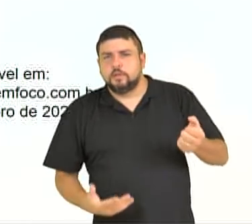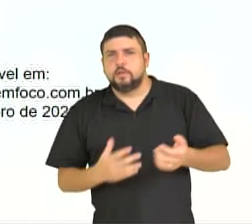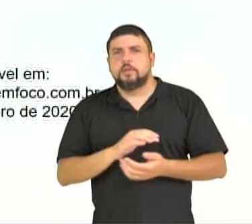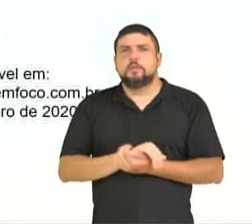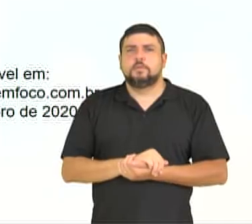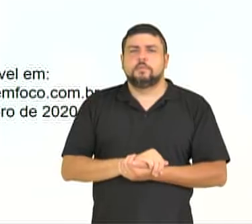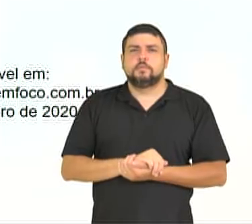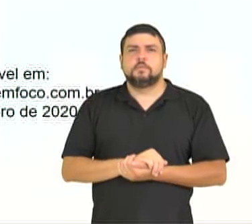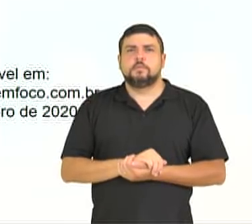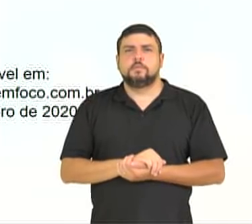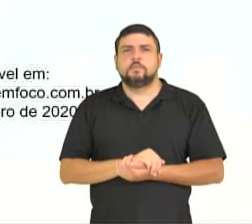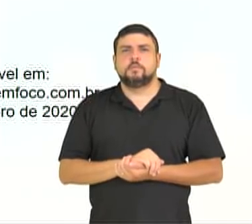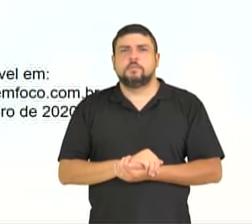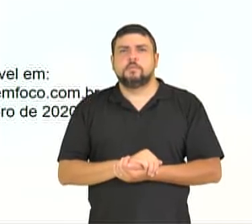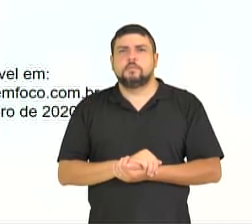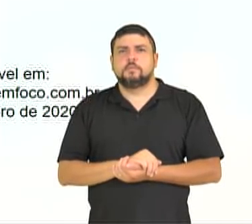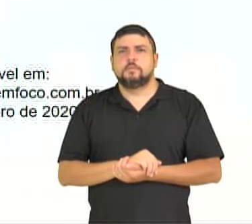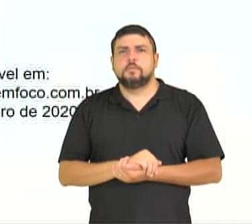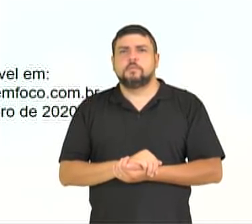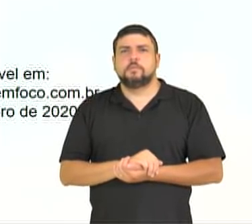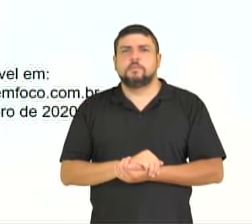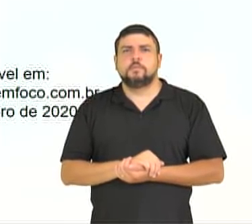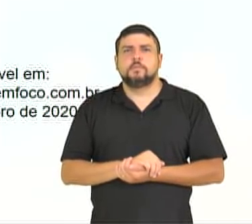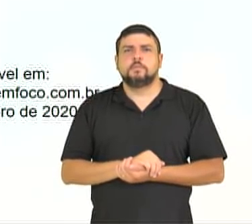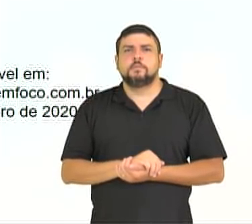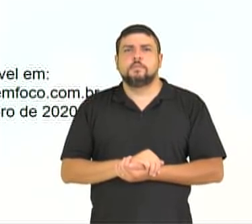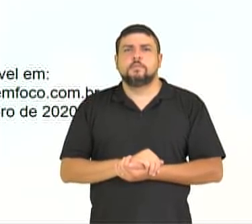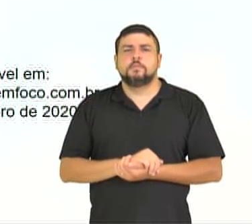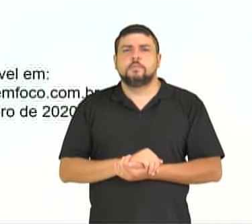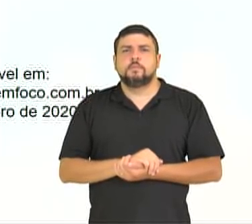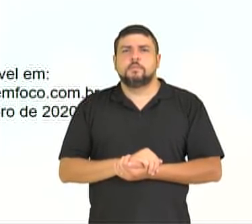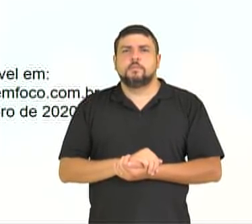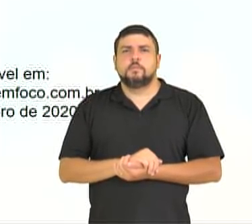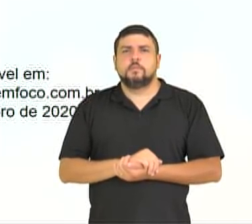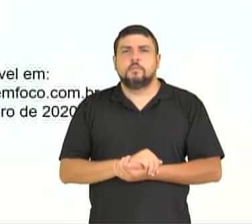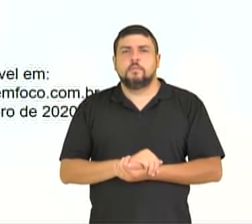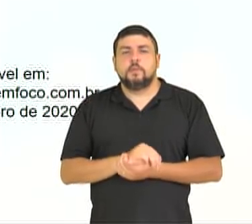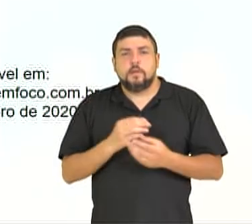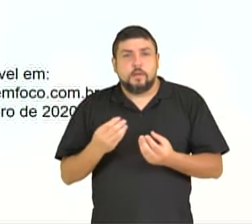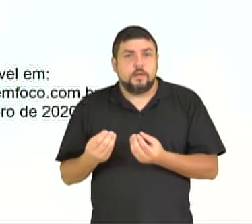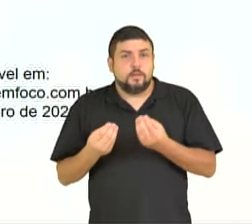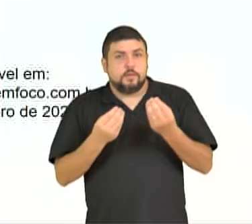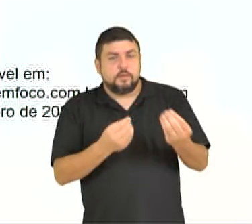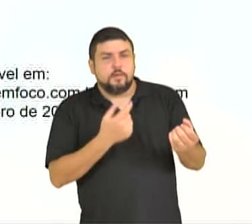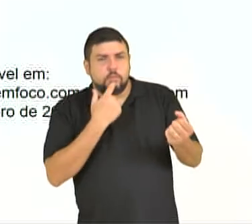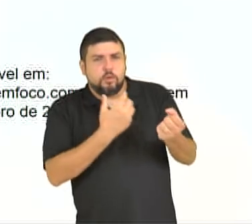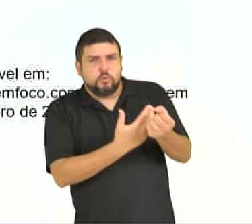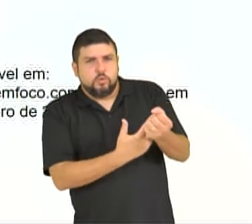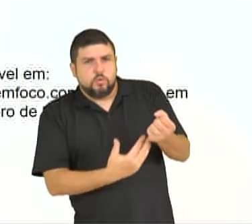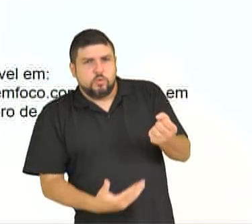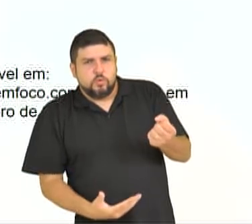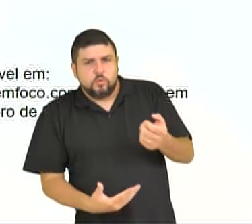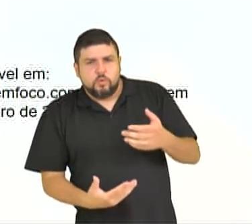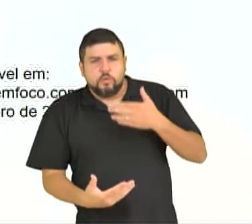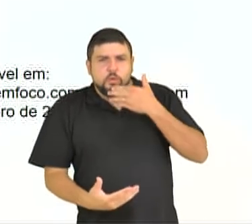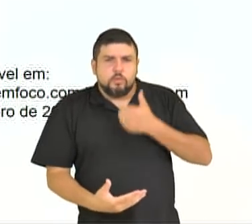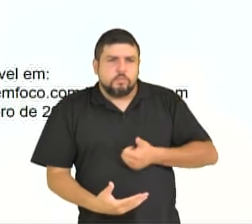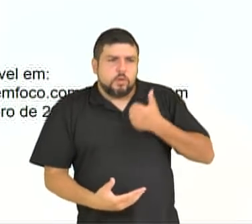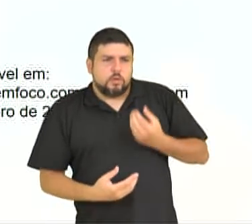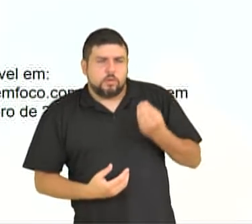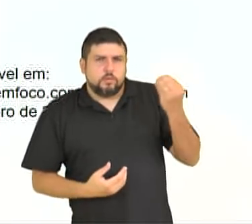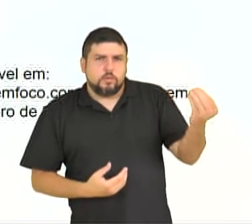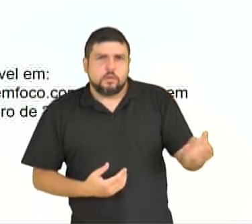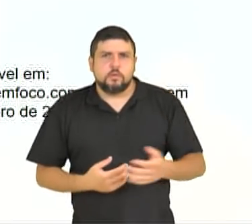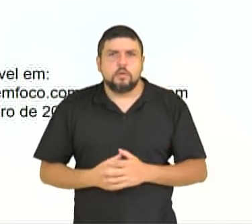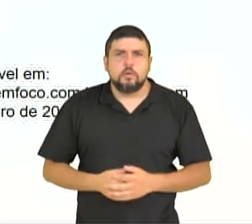preste atenção também nos elementos não verbais. Doe sangue e dê o melhor de você. 10 minutos do